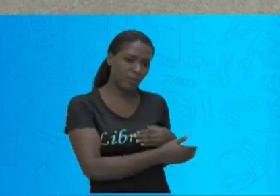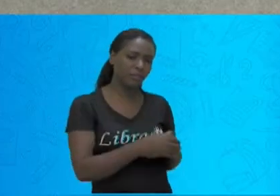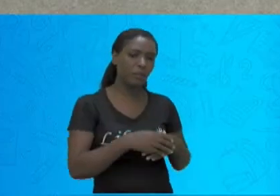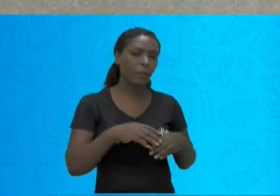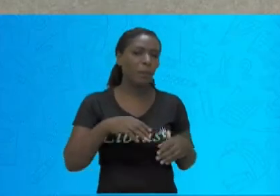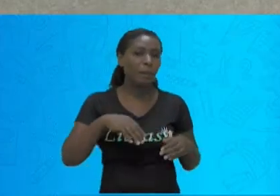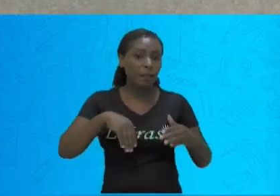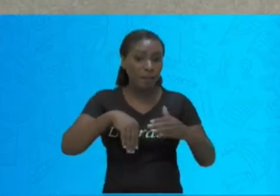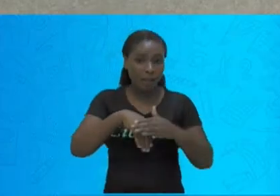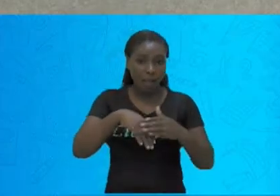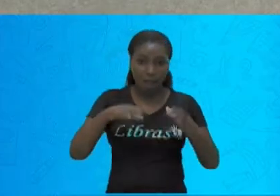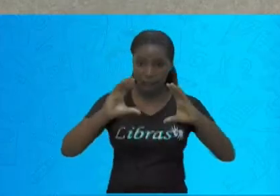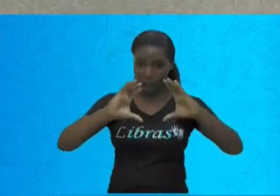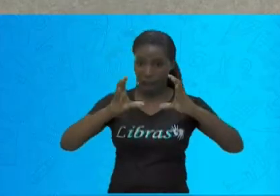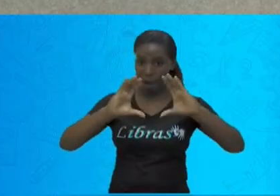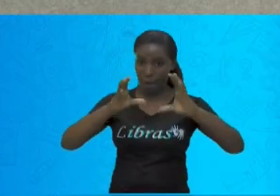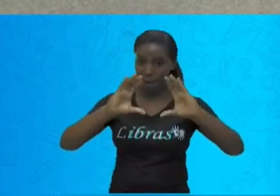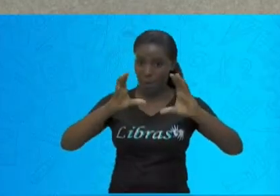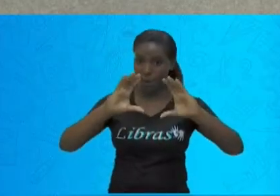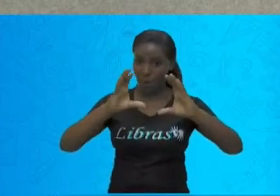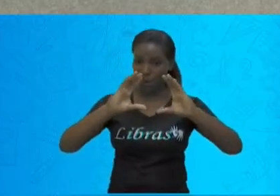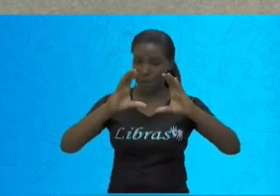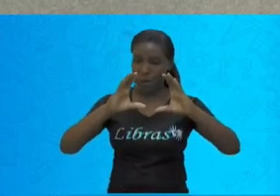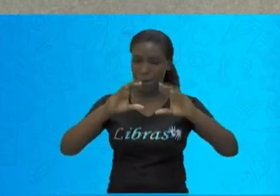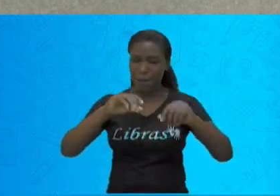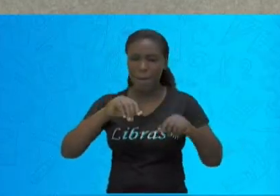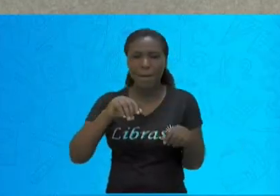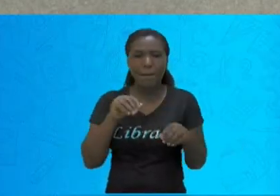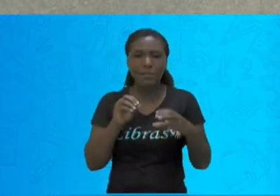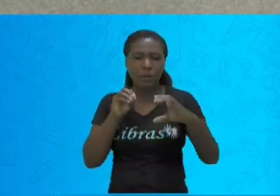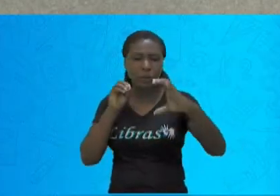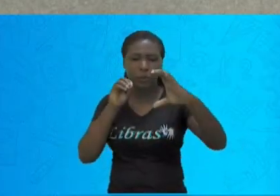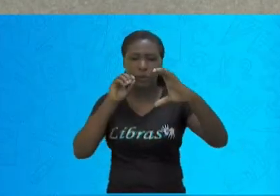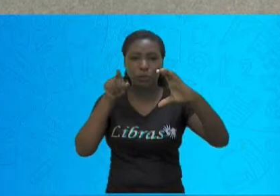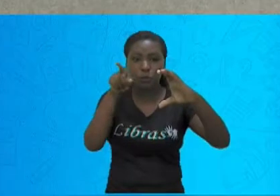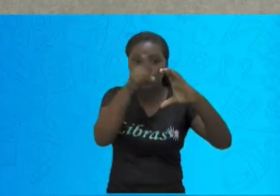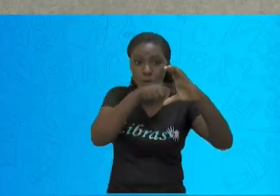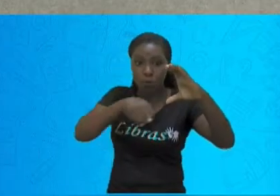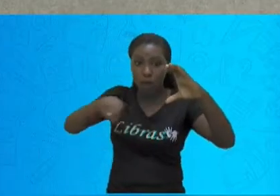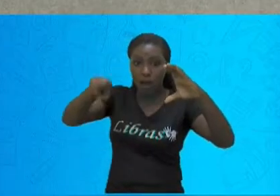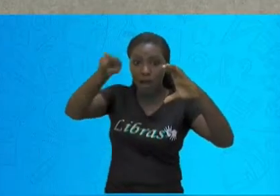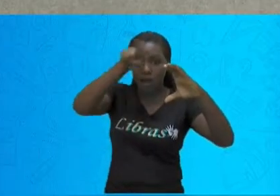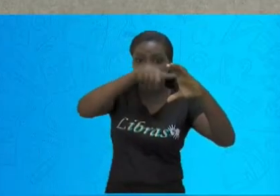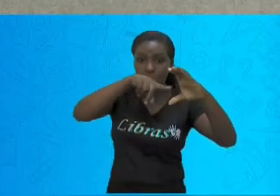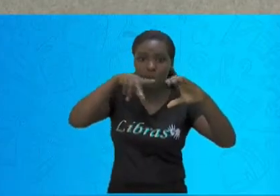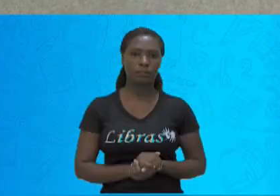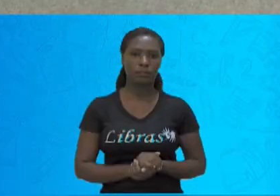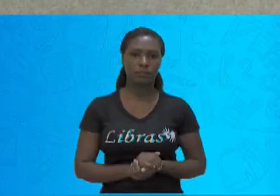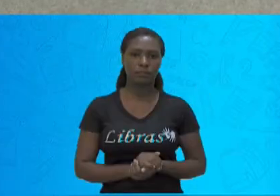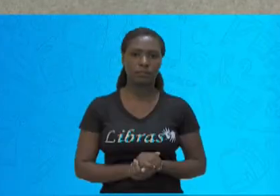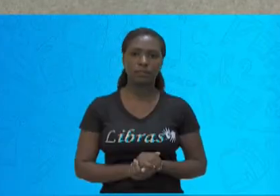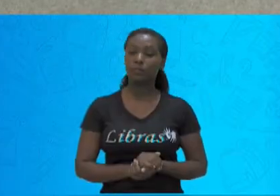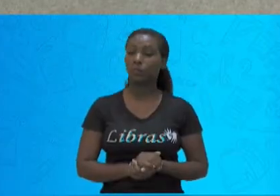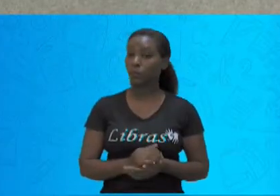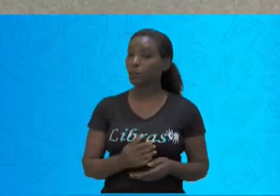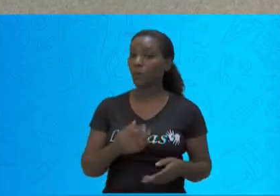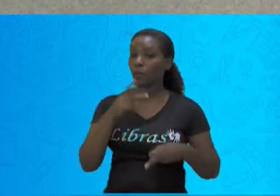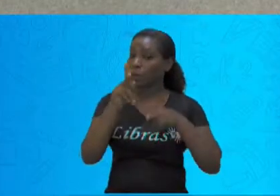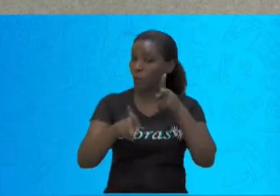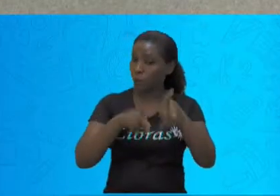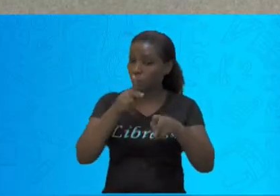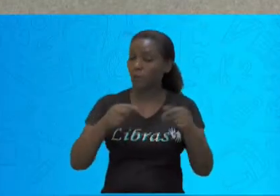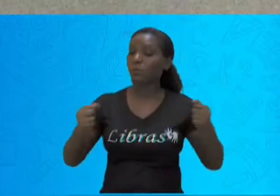que passar por um aro de pedra. E assim iam marcando os pontos. Os